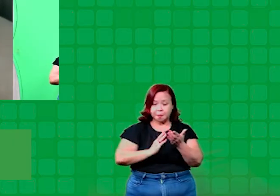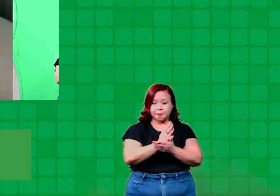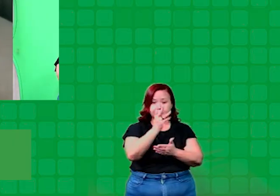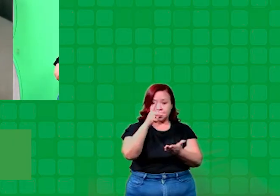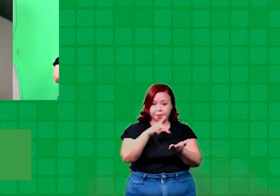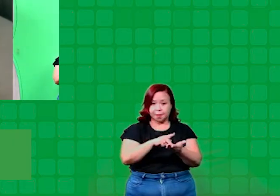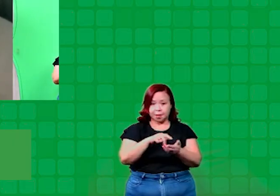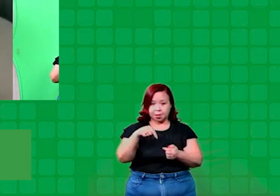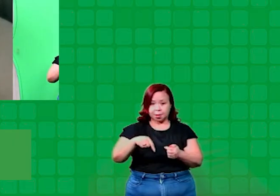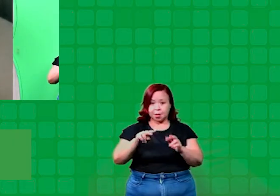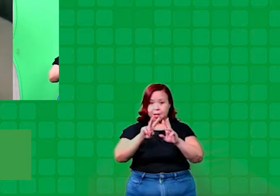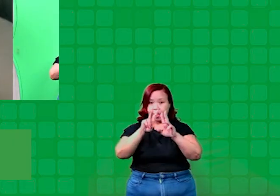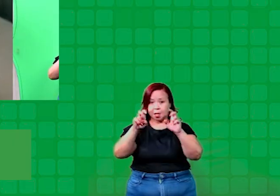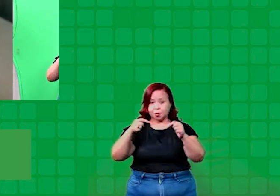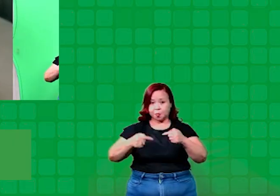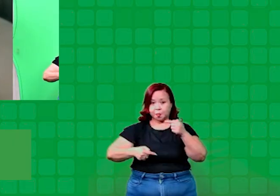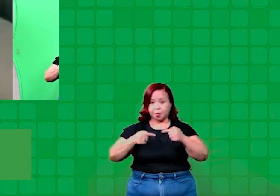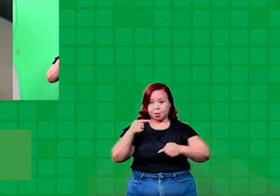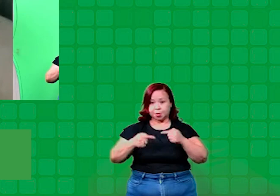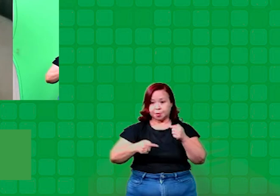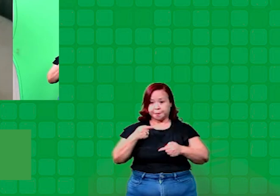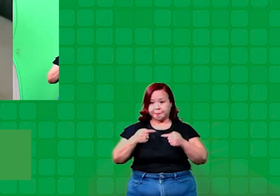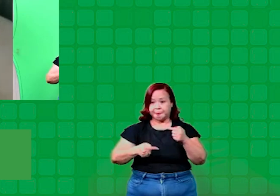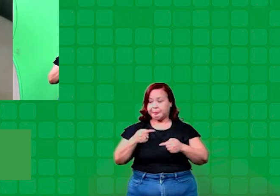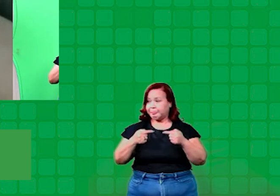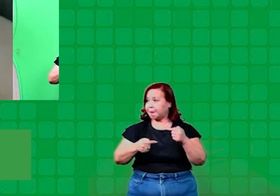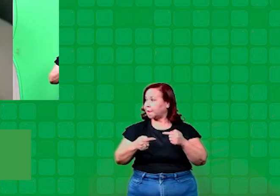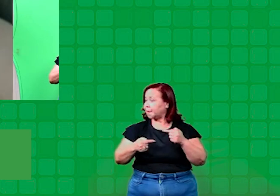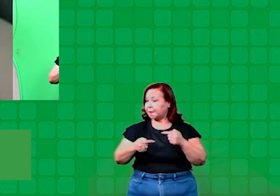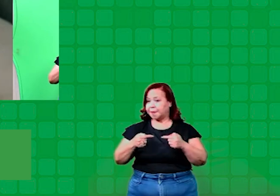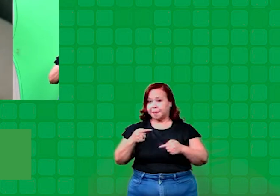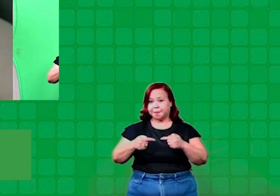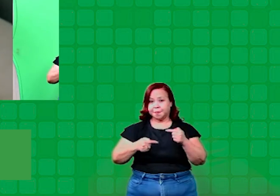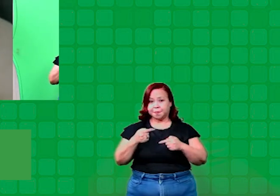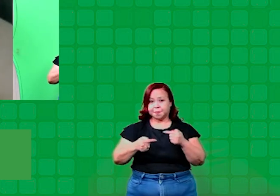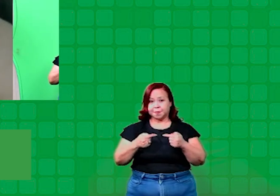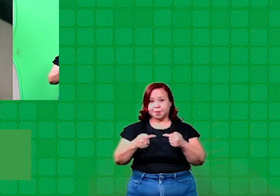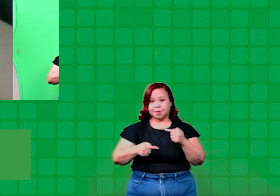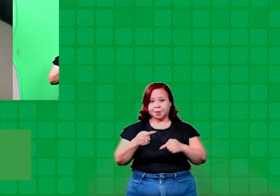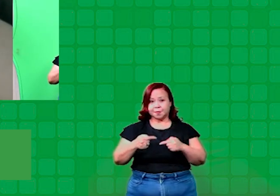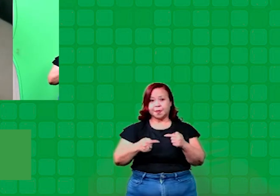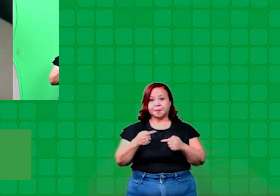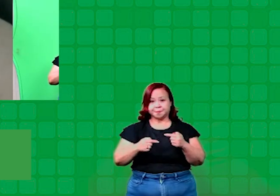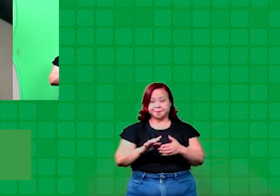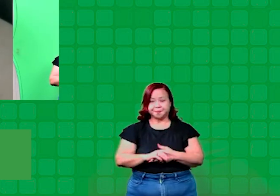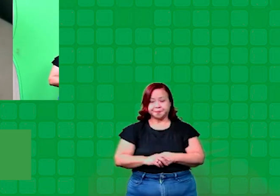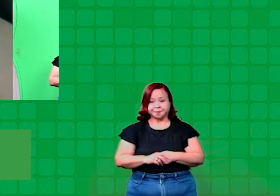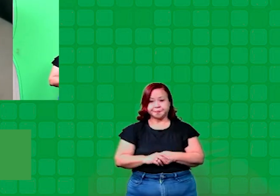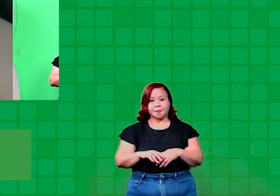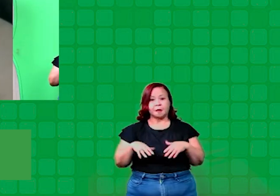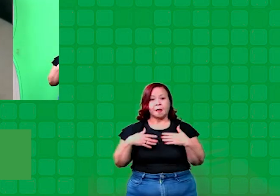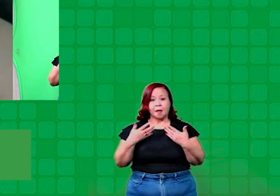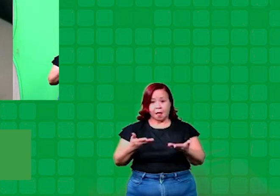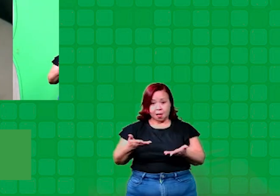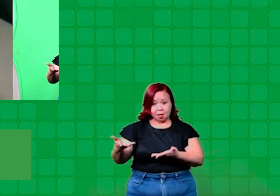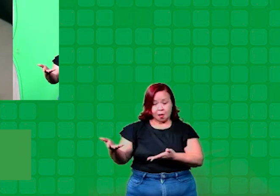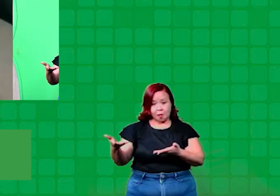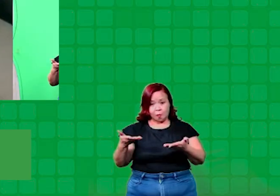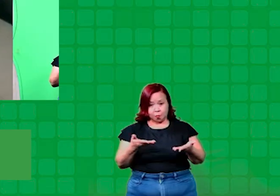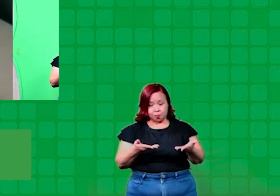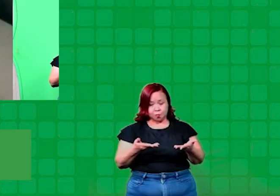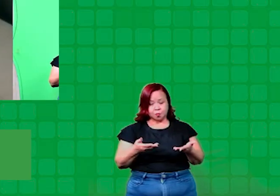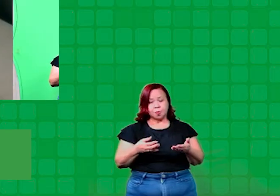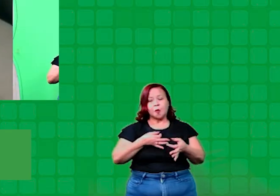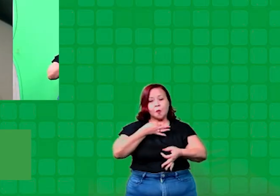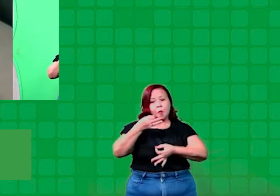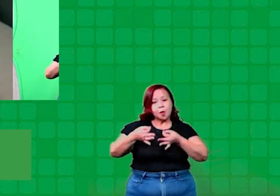a política. A política já está aí bem definida pelo trabalho feito pela comissão. Então, eu trago uma